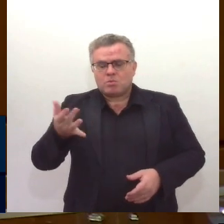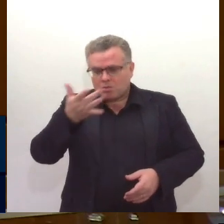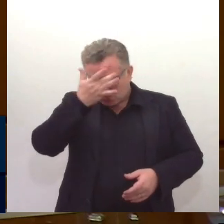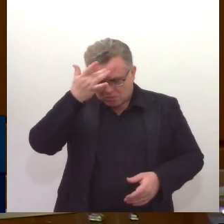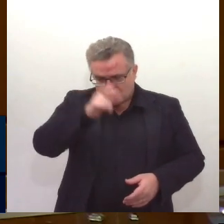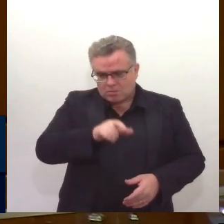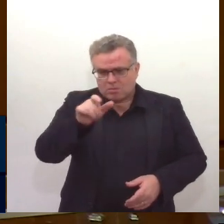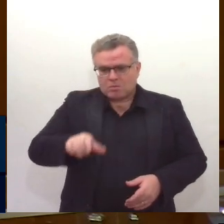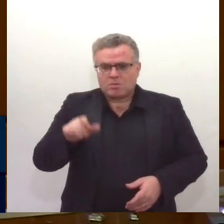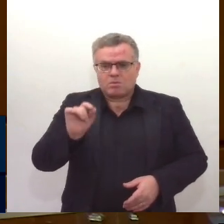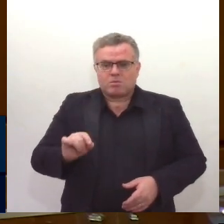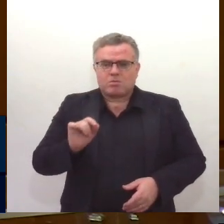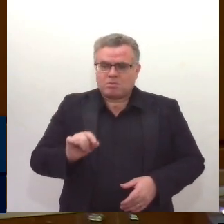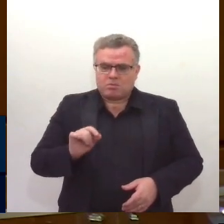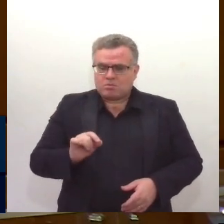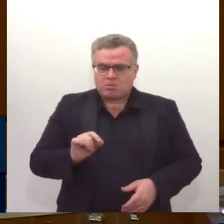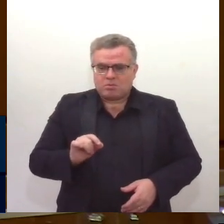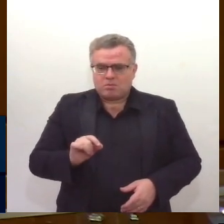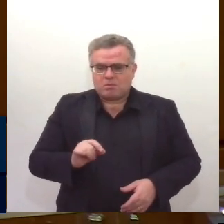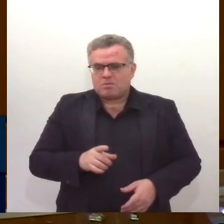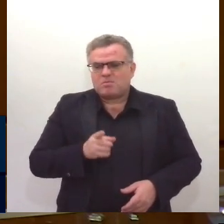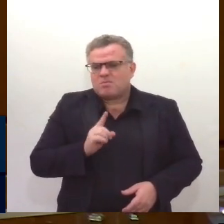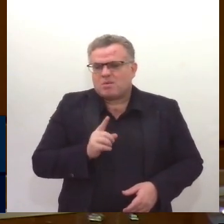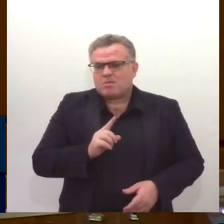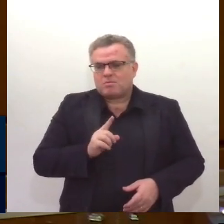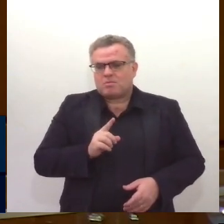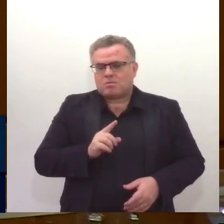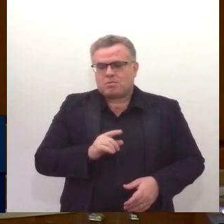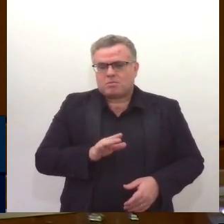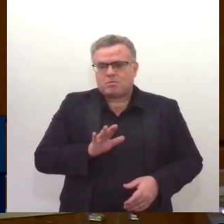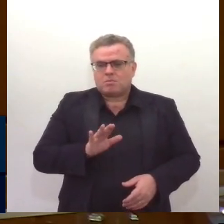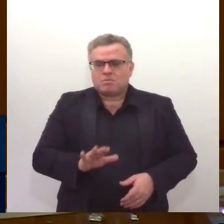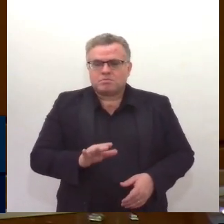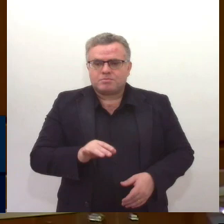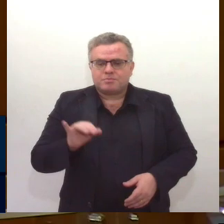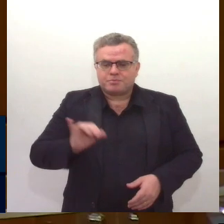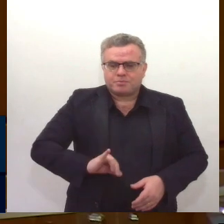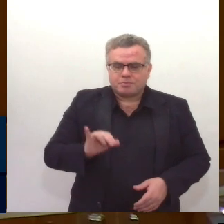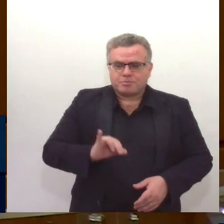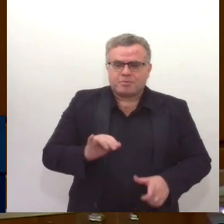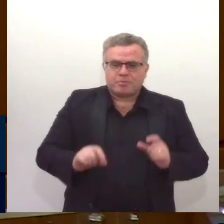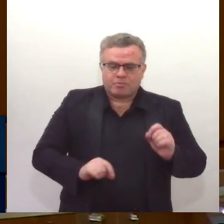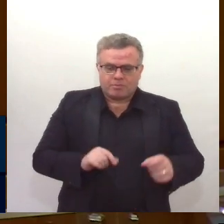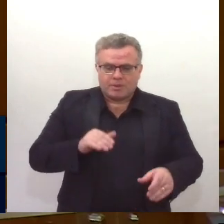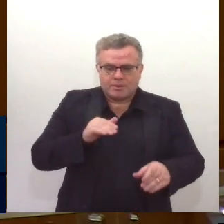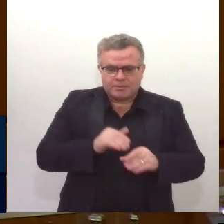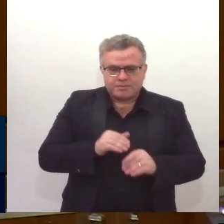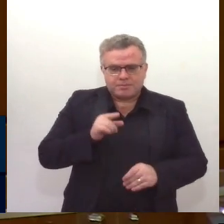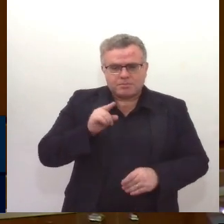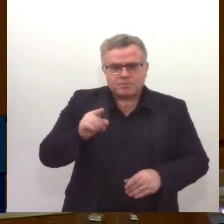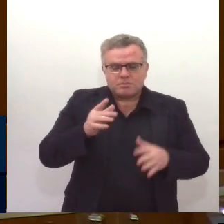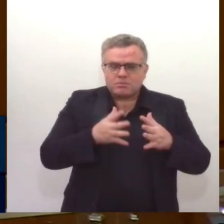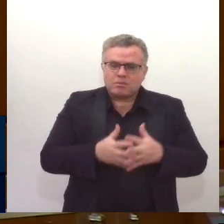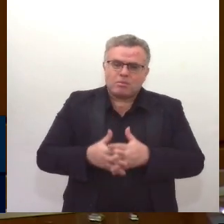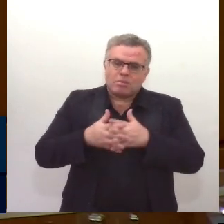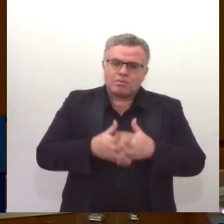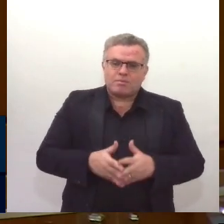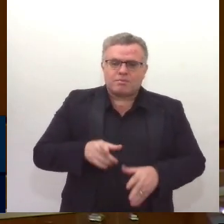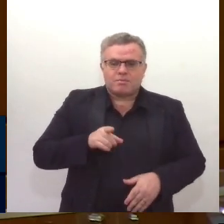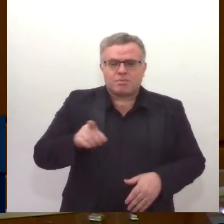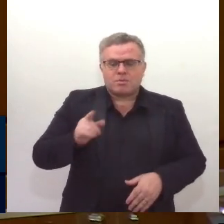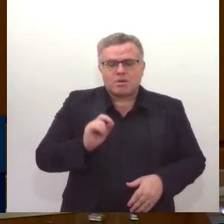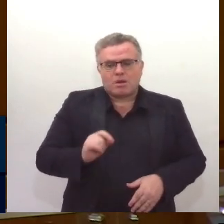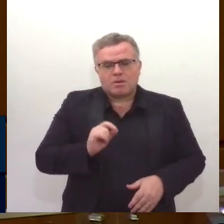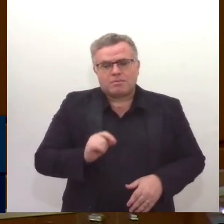deputado Cacá, mas é muito importante a eleição americana. A eleição americana, ela tem